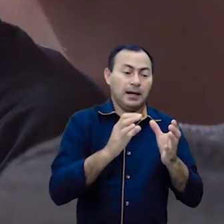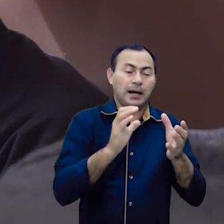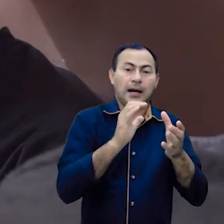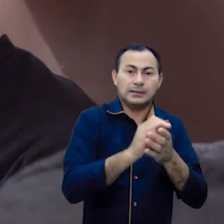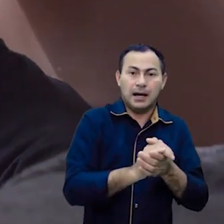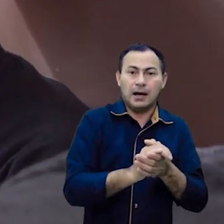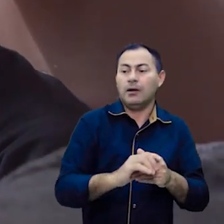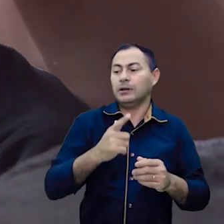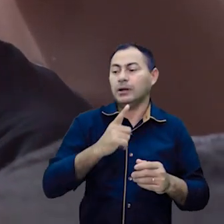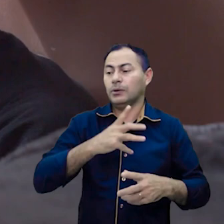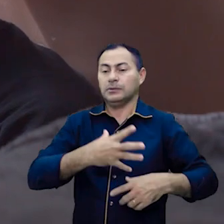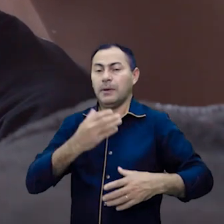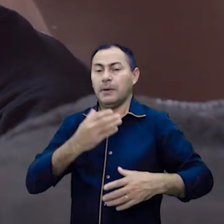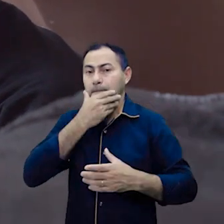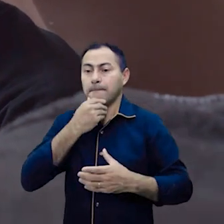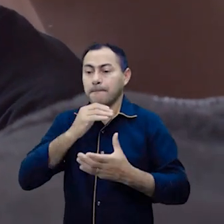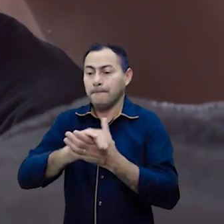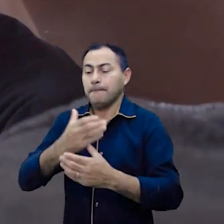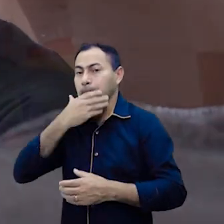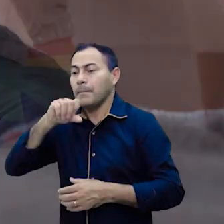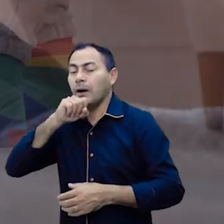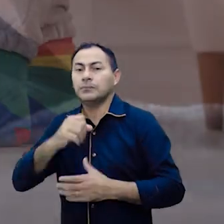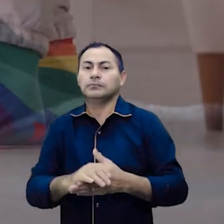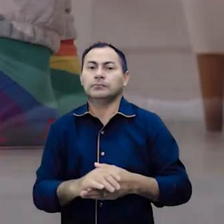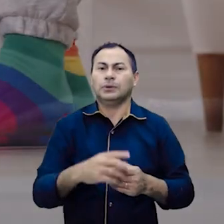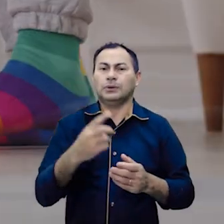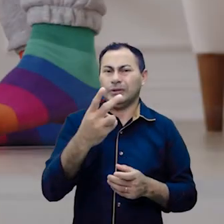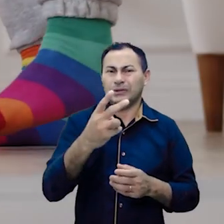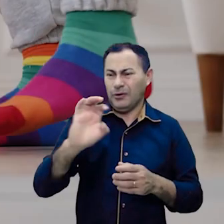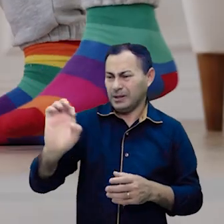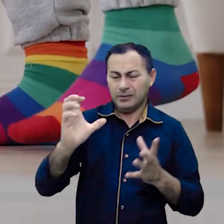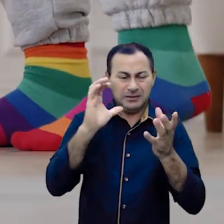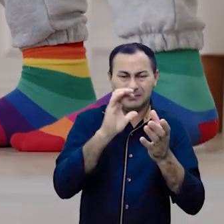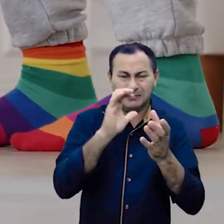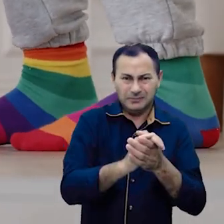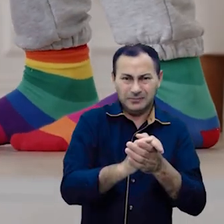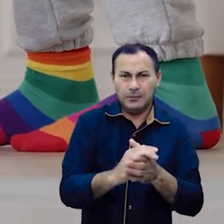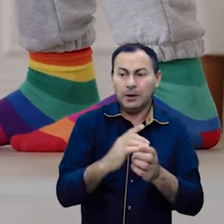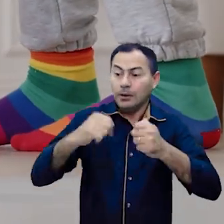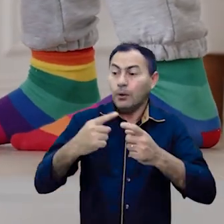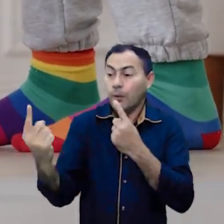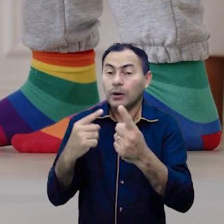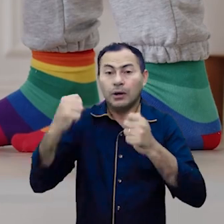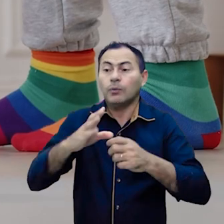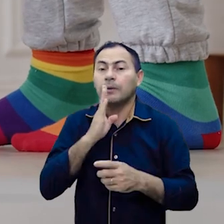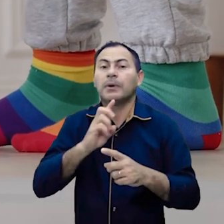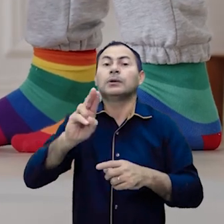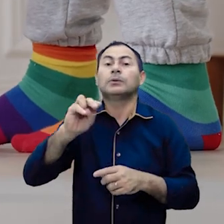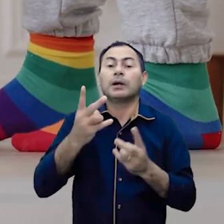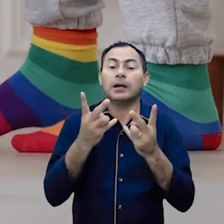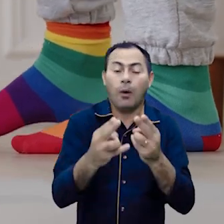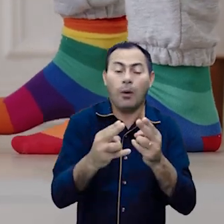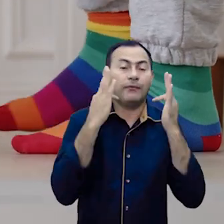casais e pais que venham gerar outros casais e pais duas pessoas homossexuais podem conhecer as necessidades um do outro mas